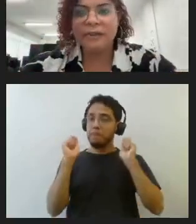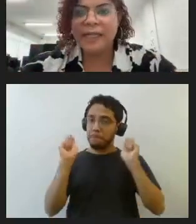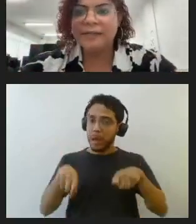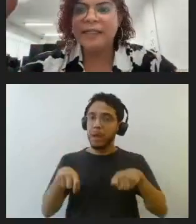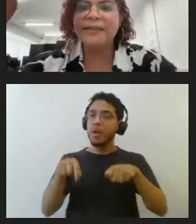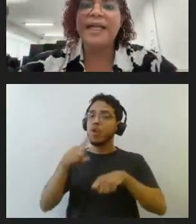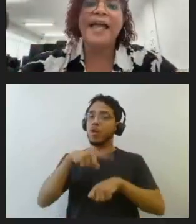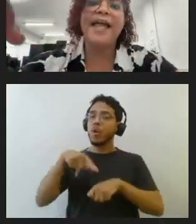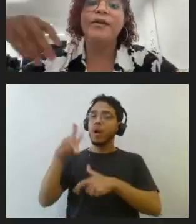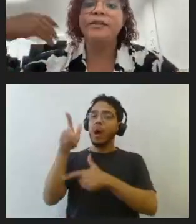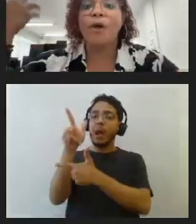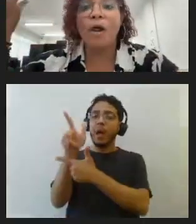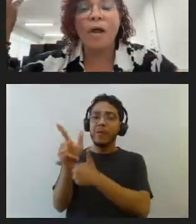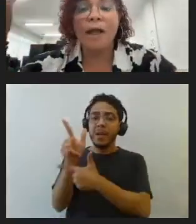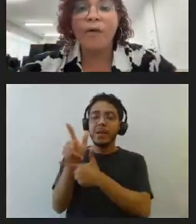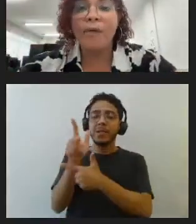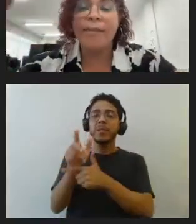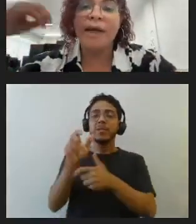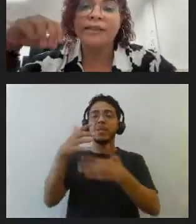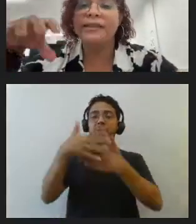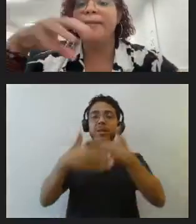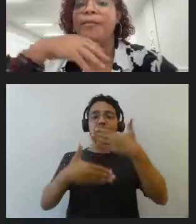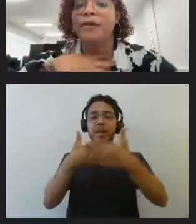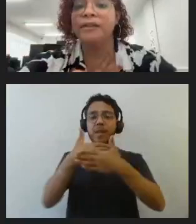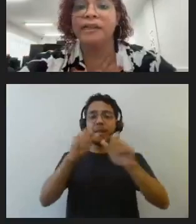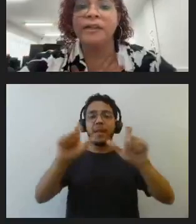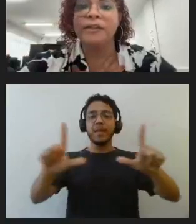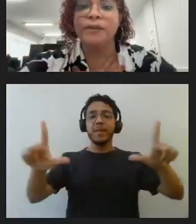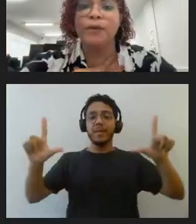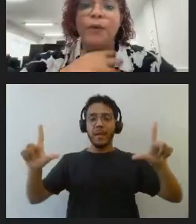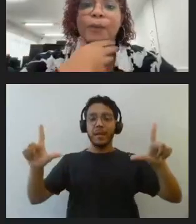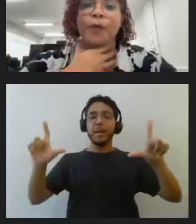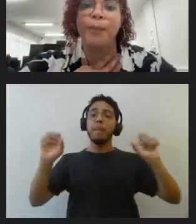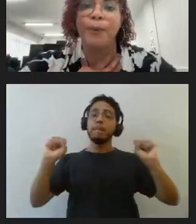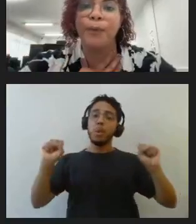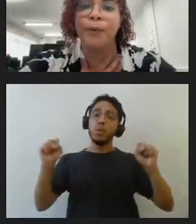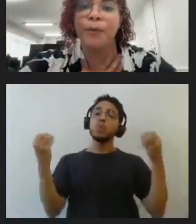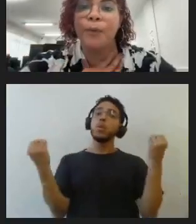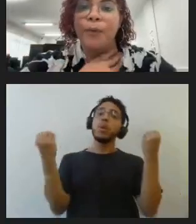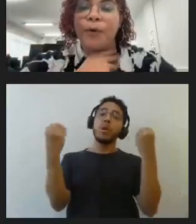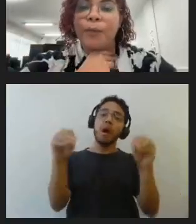nossos slides da tela, ou então colocar alguma imagem até mostrando o